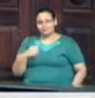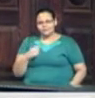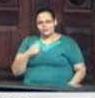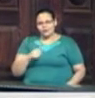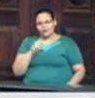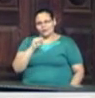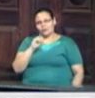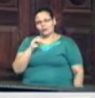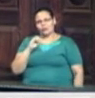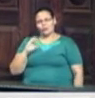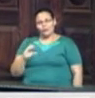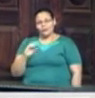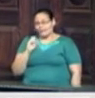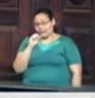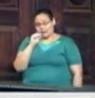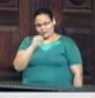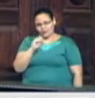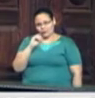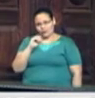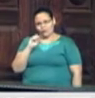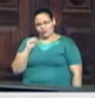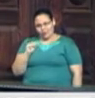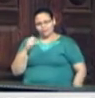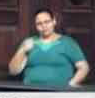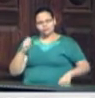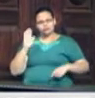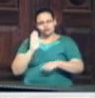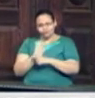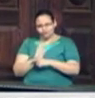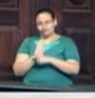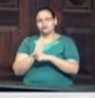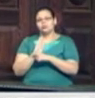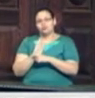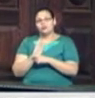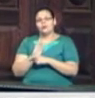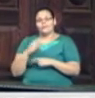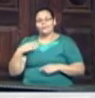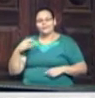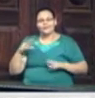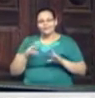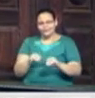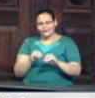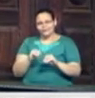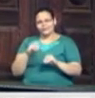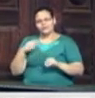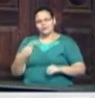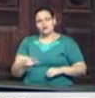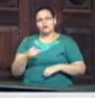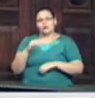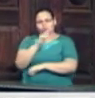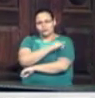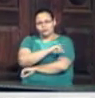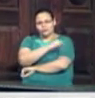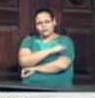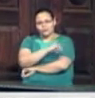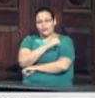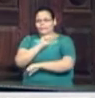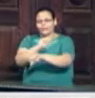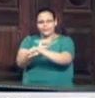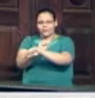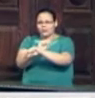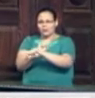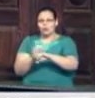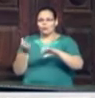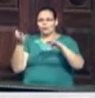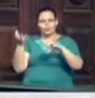Janeiro nesse momento, porque se não socorrer, será obrigado a intervir de maneira oficial no Estado do Rio de Janeiro, paralisando o